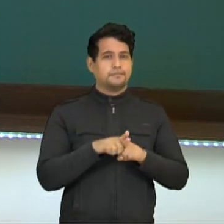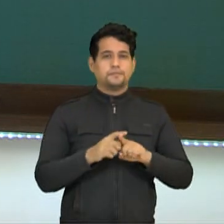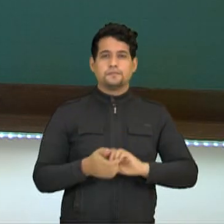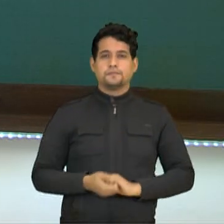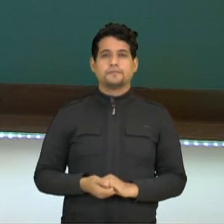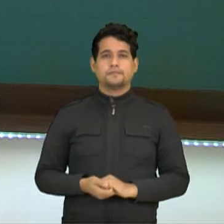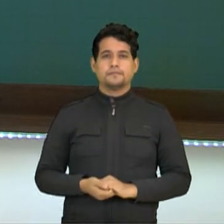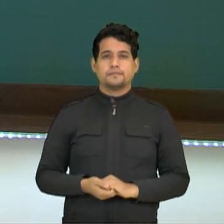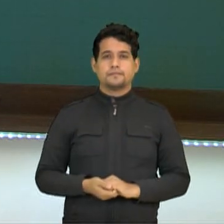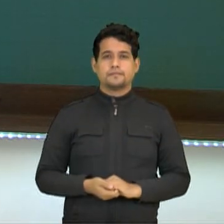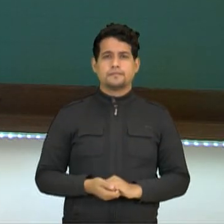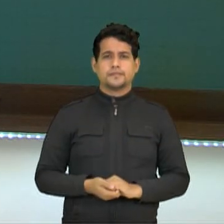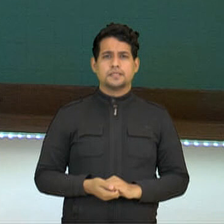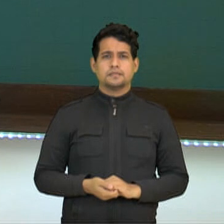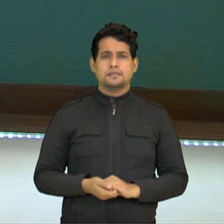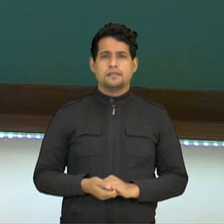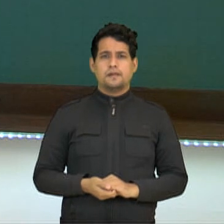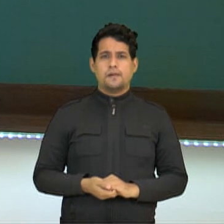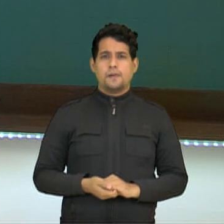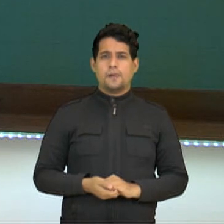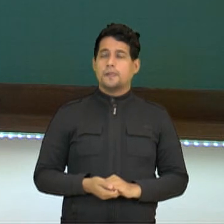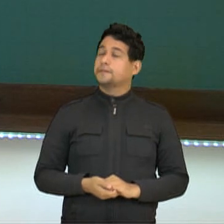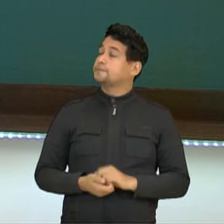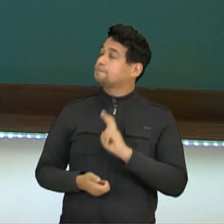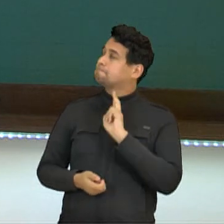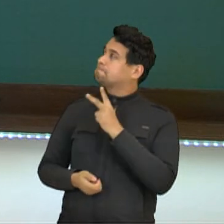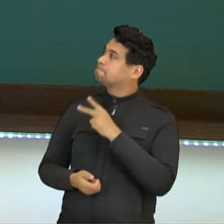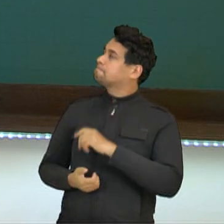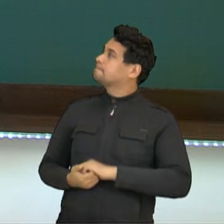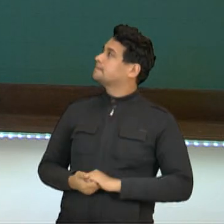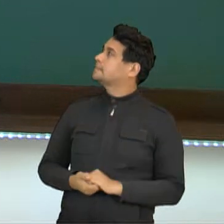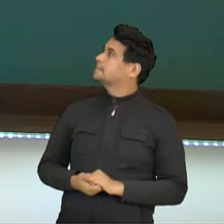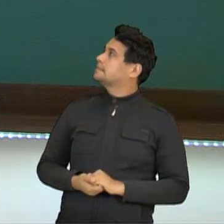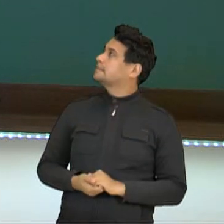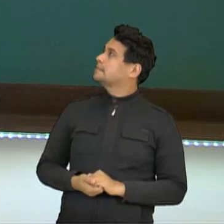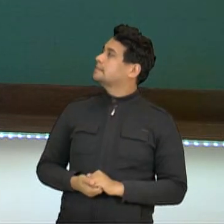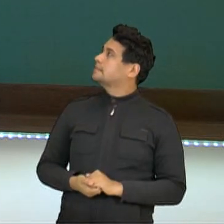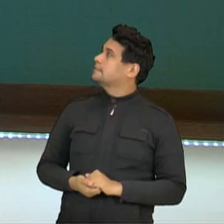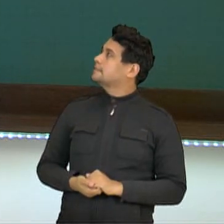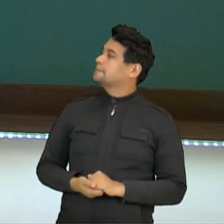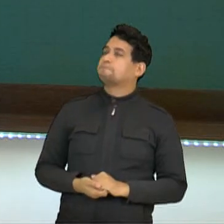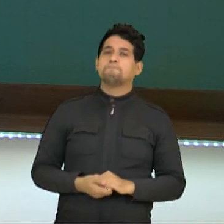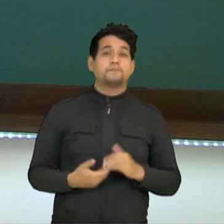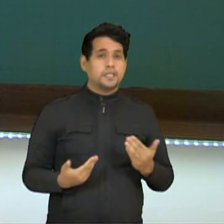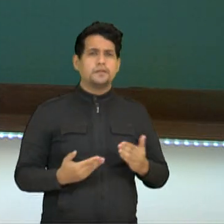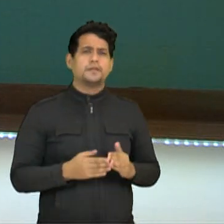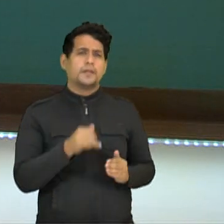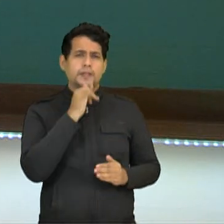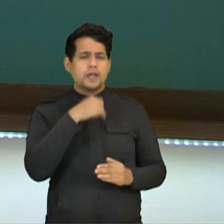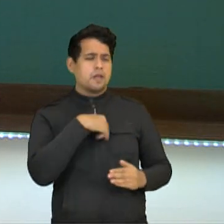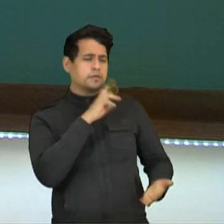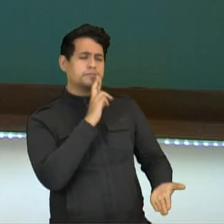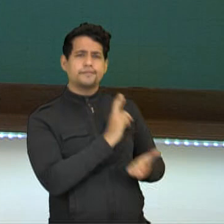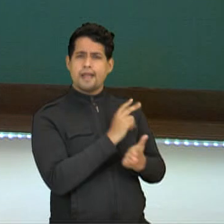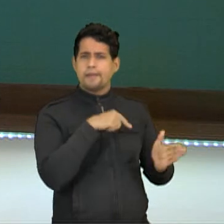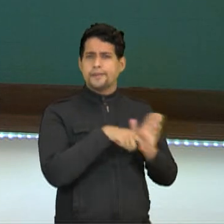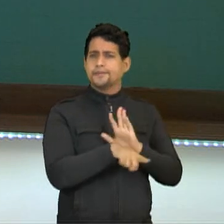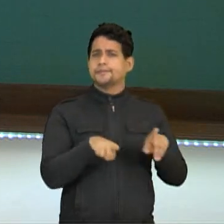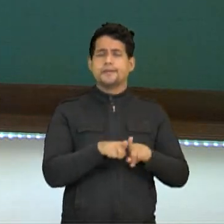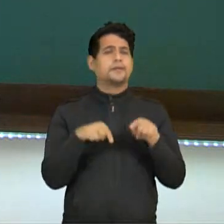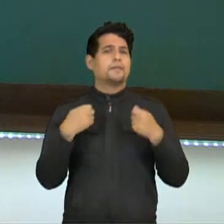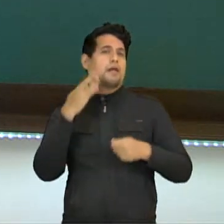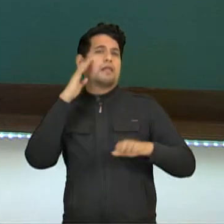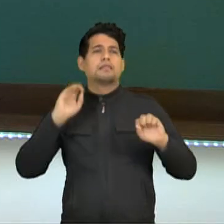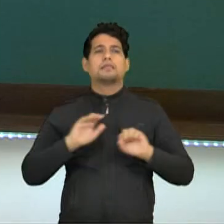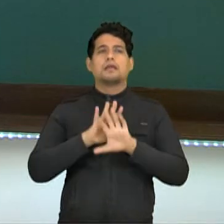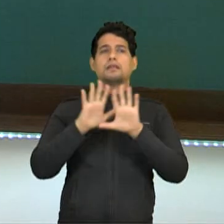inglês. What part of the house is mentioned in the test? Para eu responder essa pergunta, eu preciso